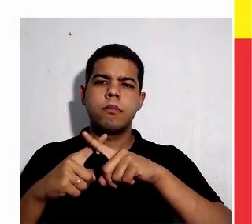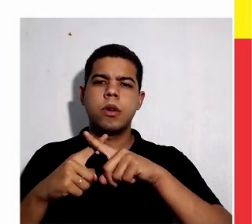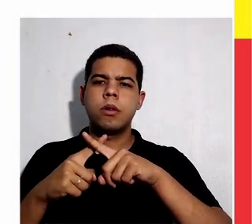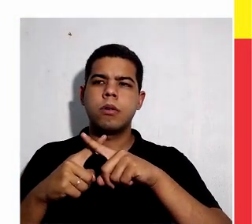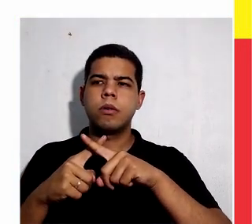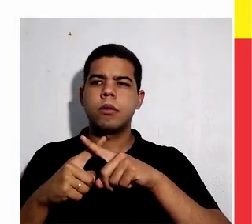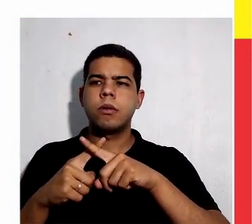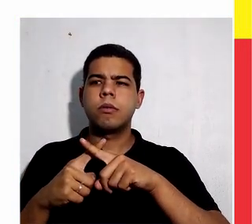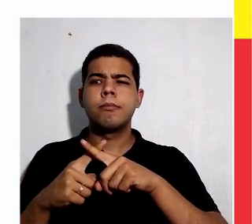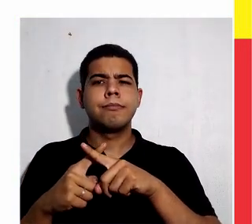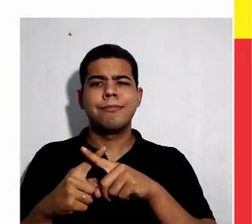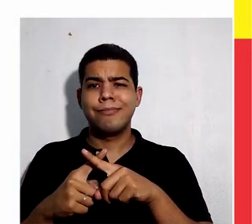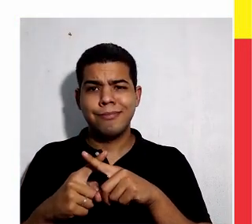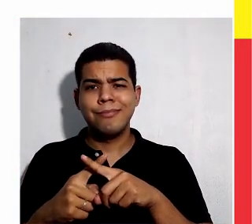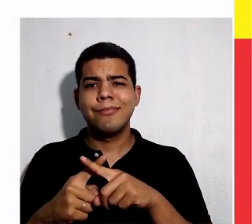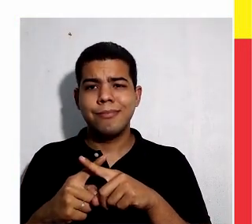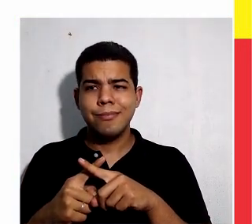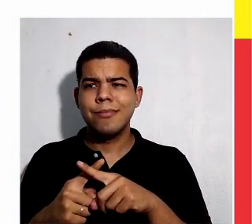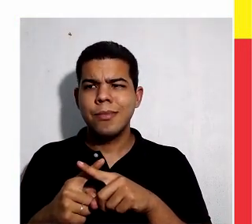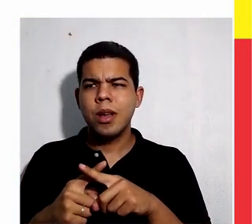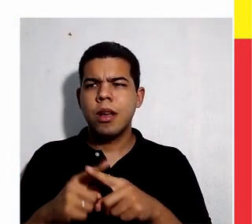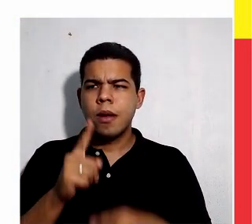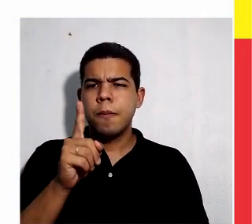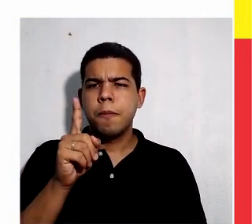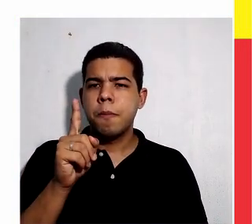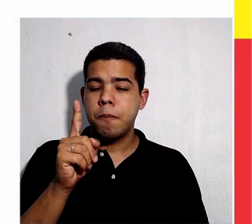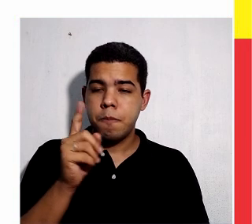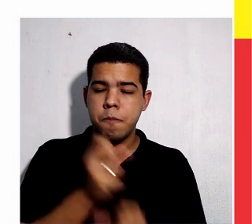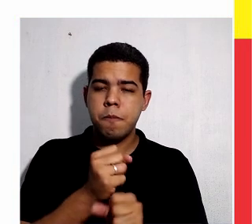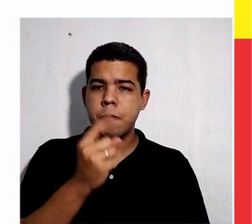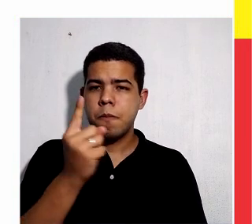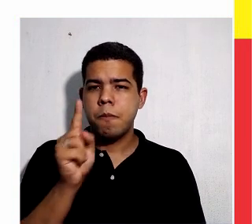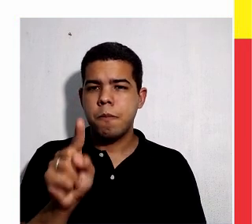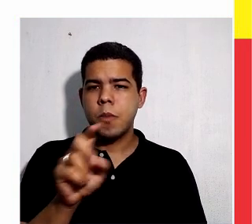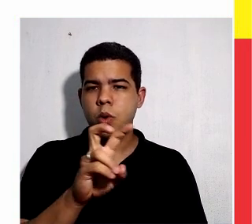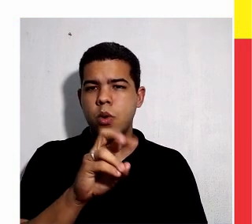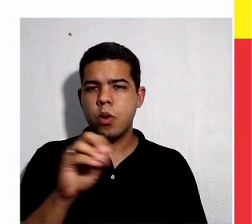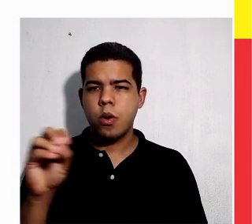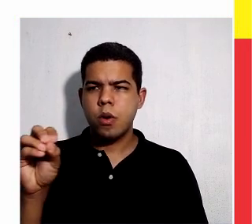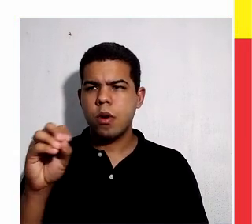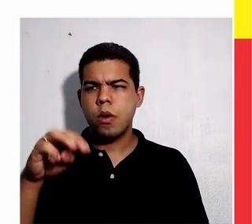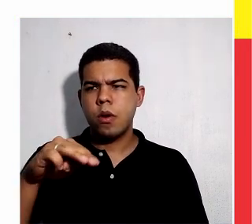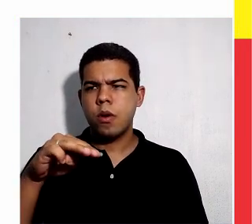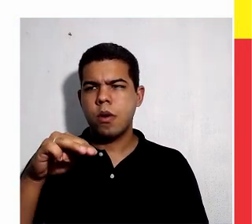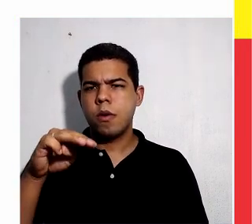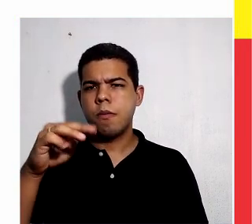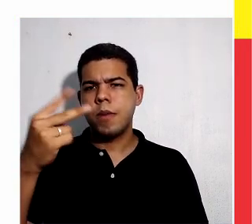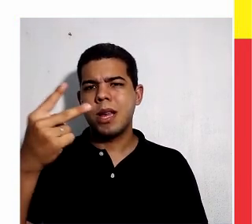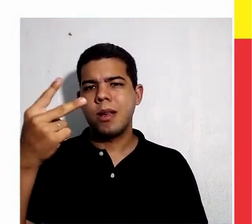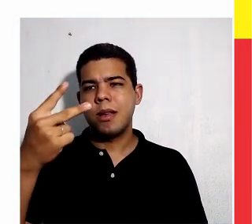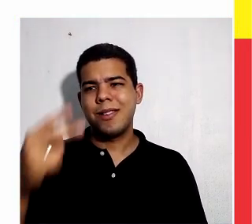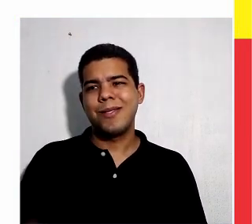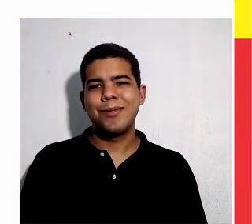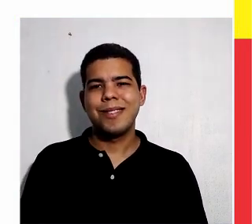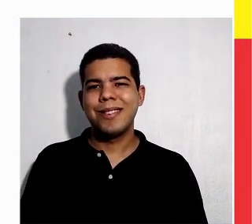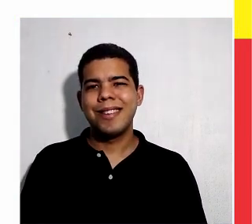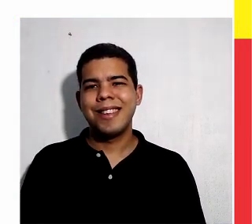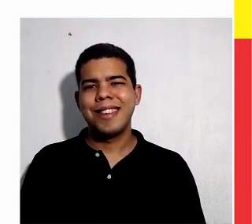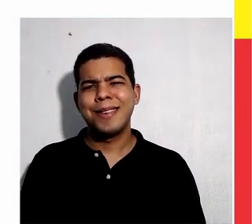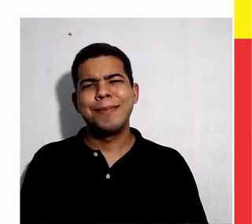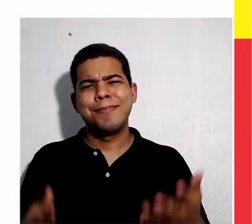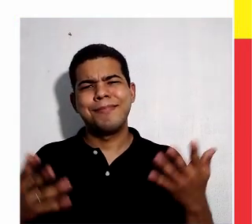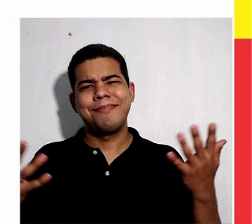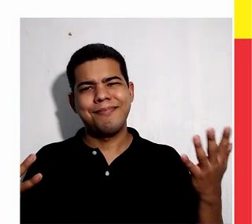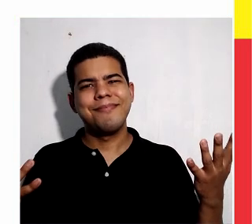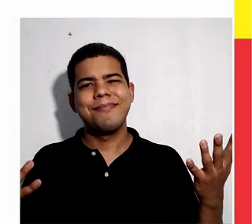pode fazer? Vai fazer a multiplicação, vai dar 1.500 metros quadrados.